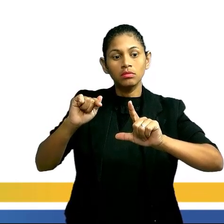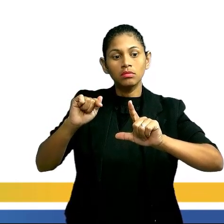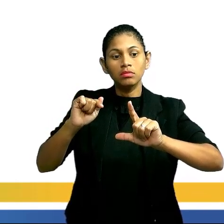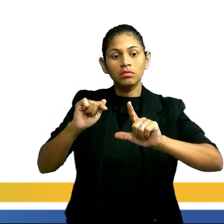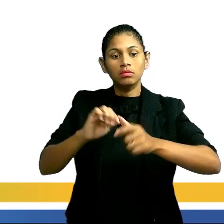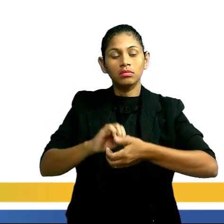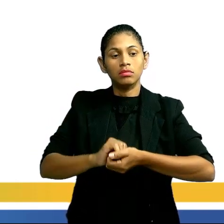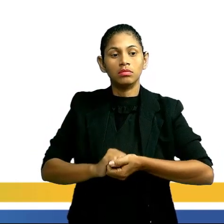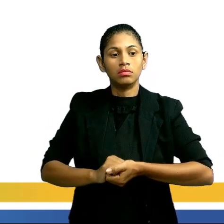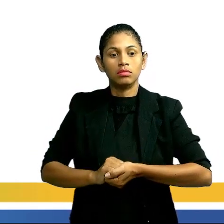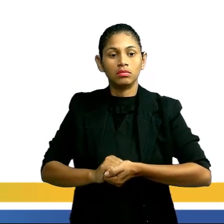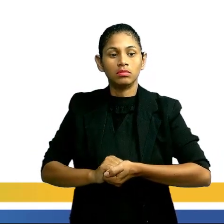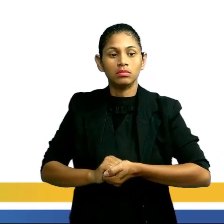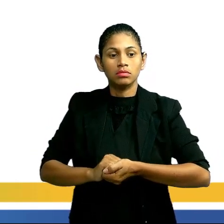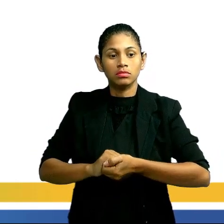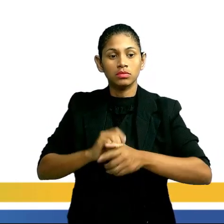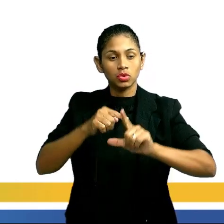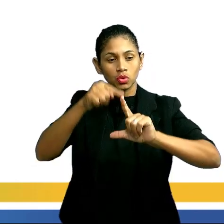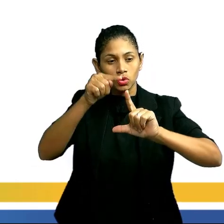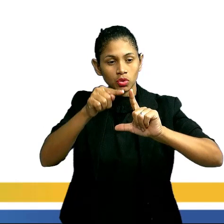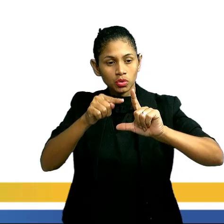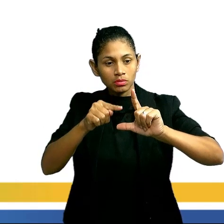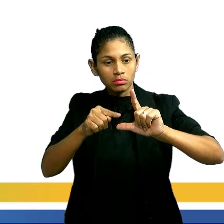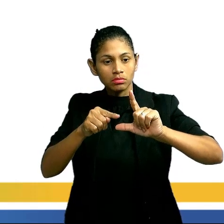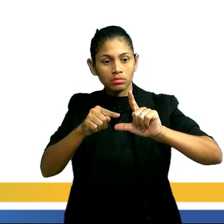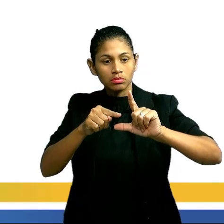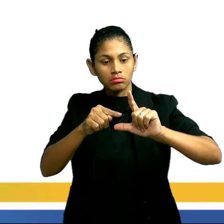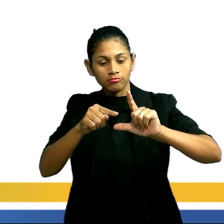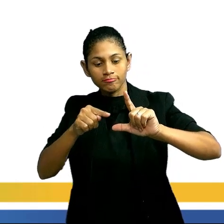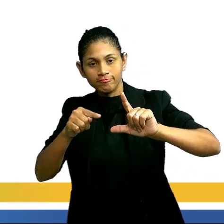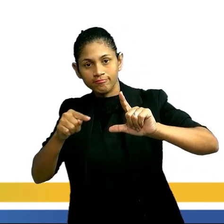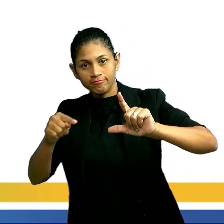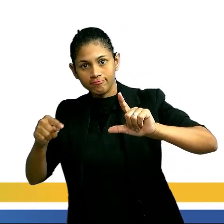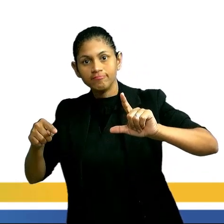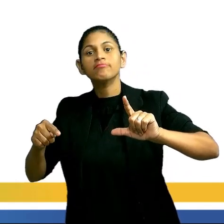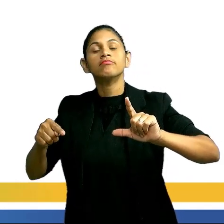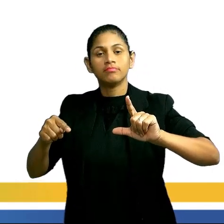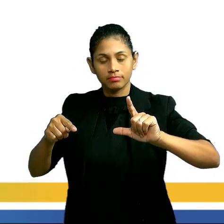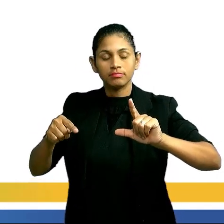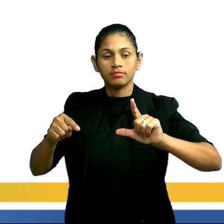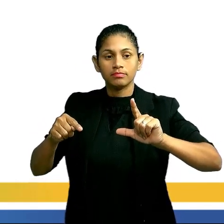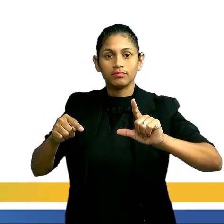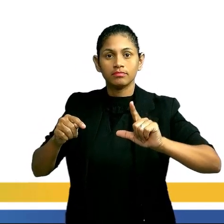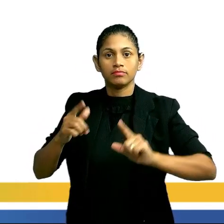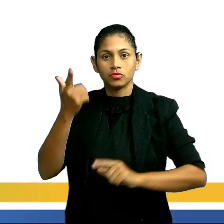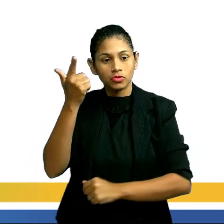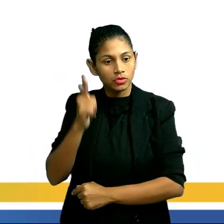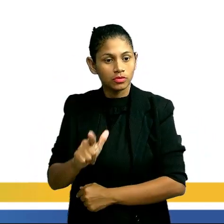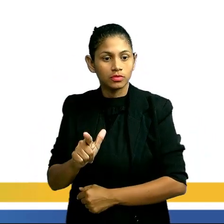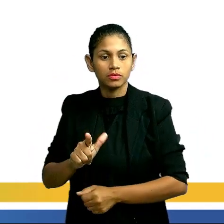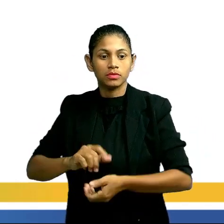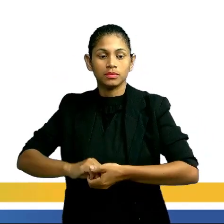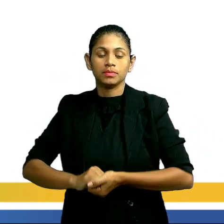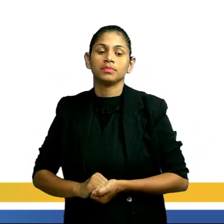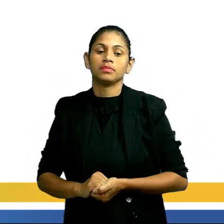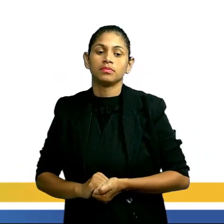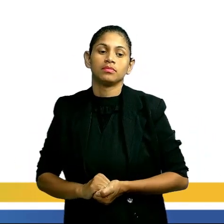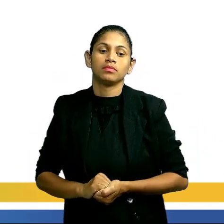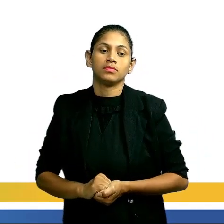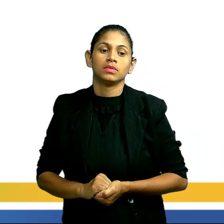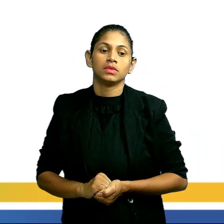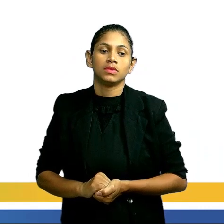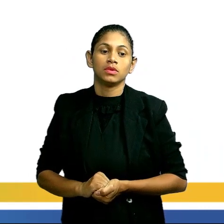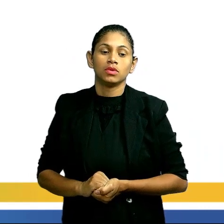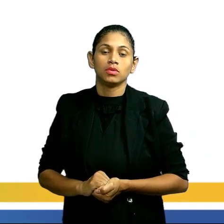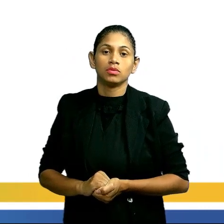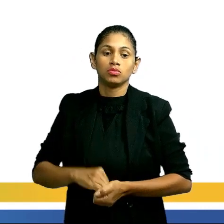aumenta, depois diminui uma certa quantidade, depois diminui novamente com uma menor frequência. E